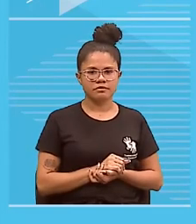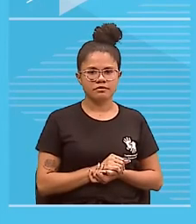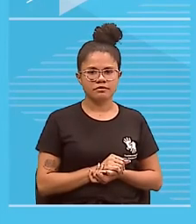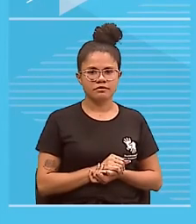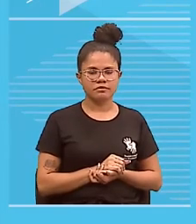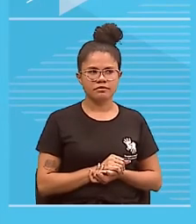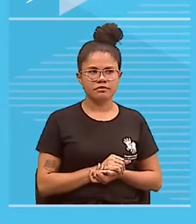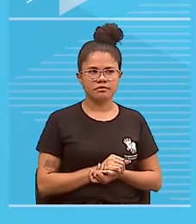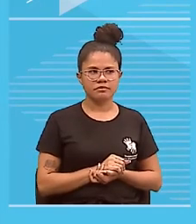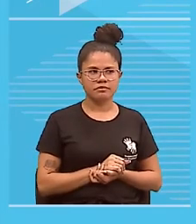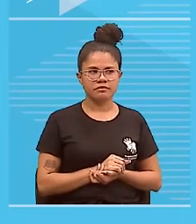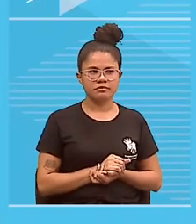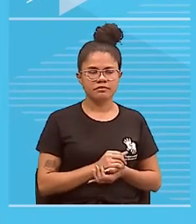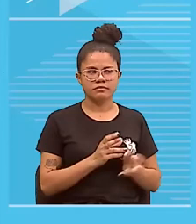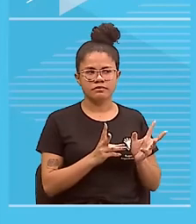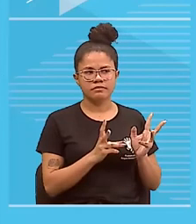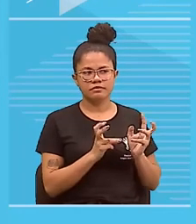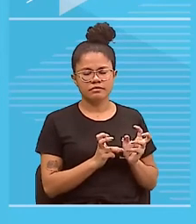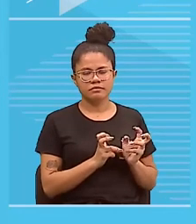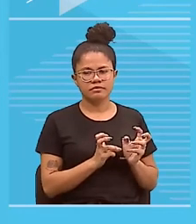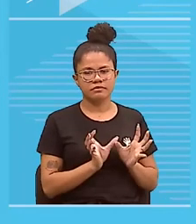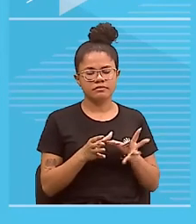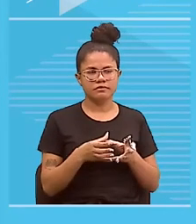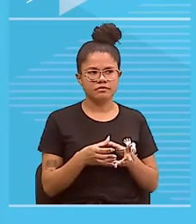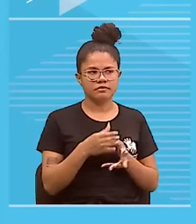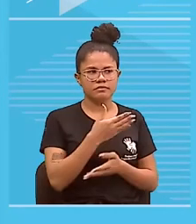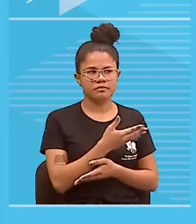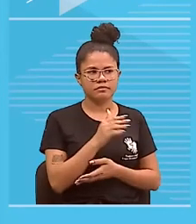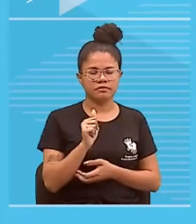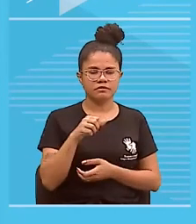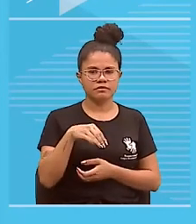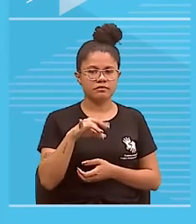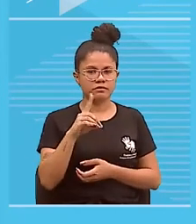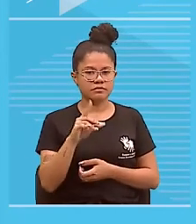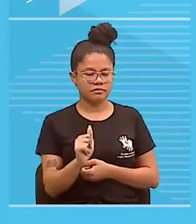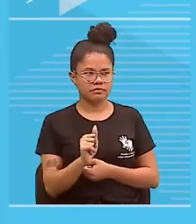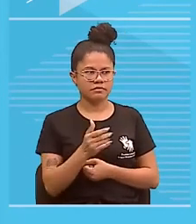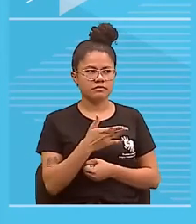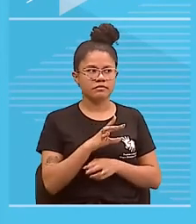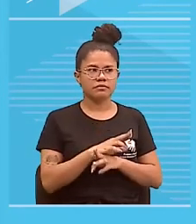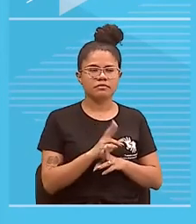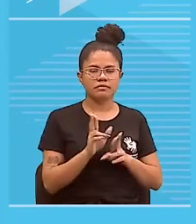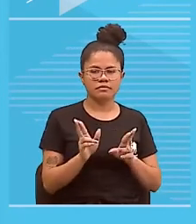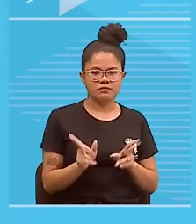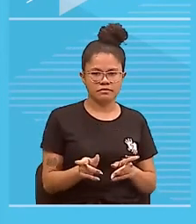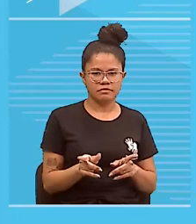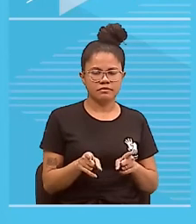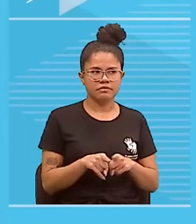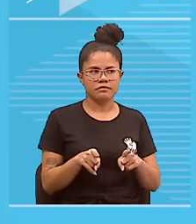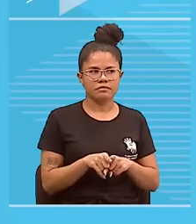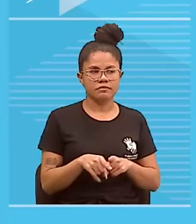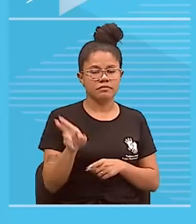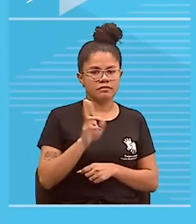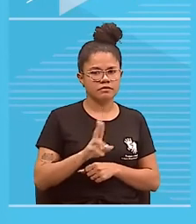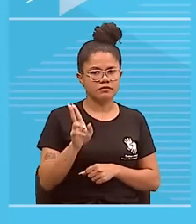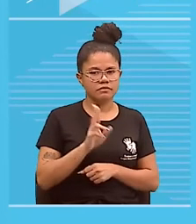aqui tinha tem um grupo amida e esse faz diferença Principalmente nos seus